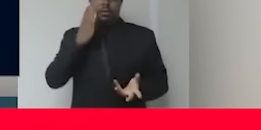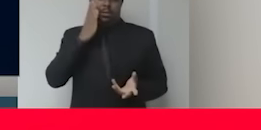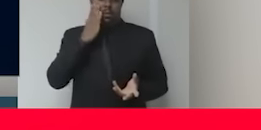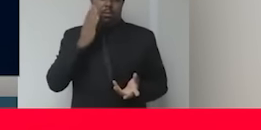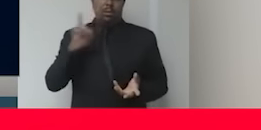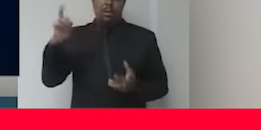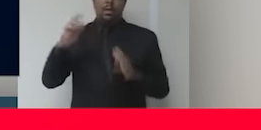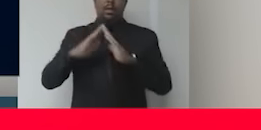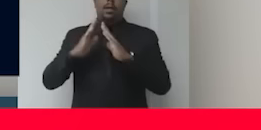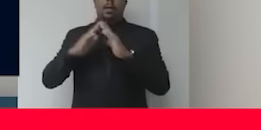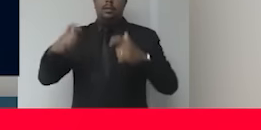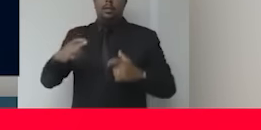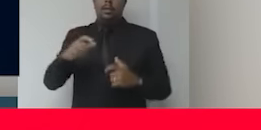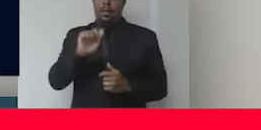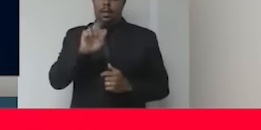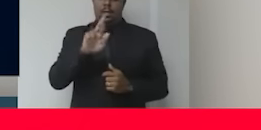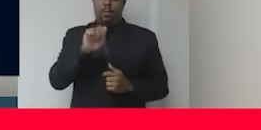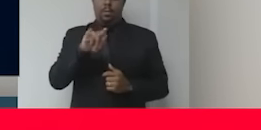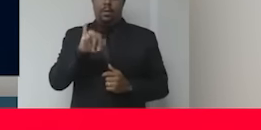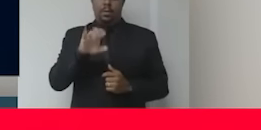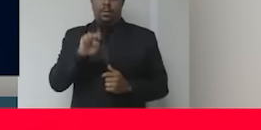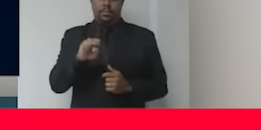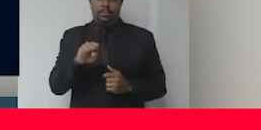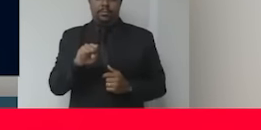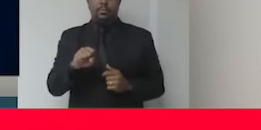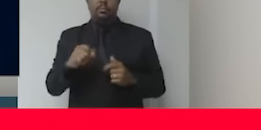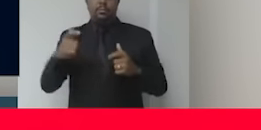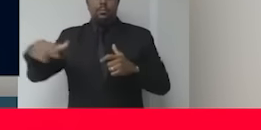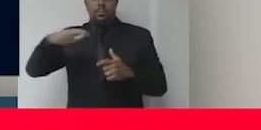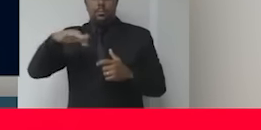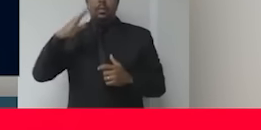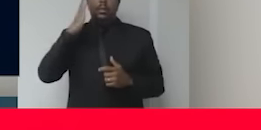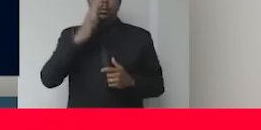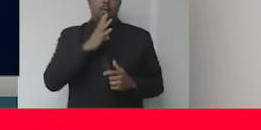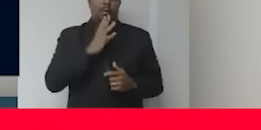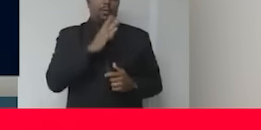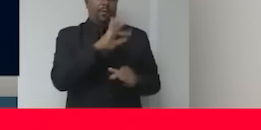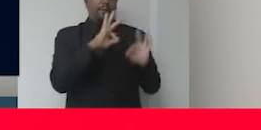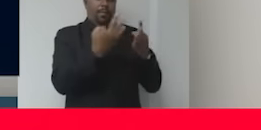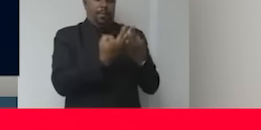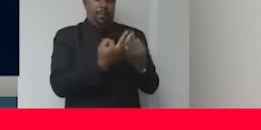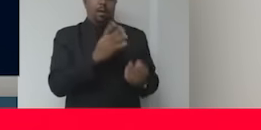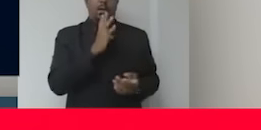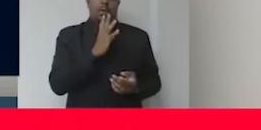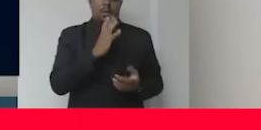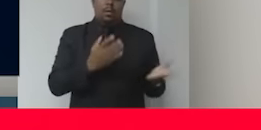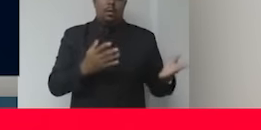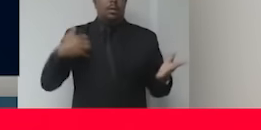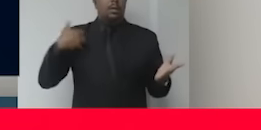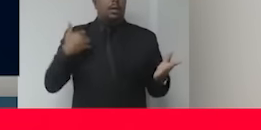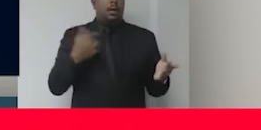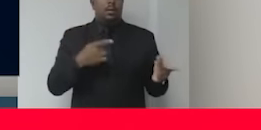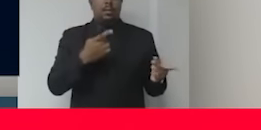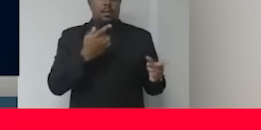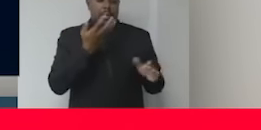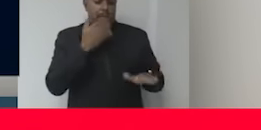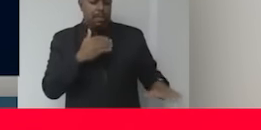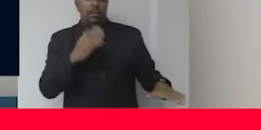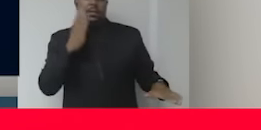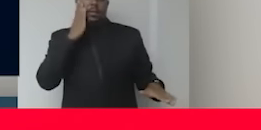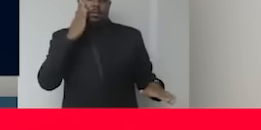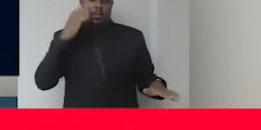habitantes. O réu conhecia familiares da menor, tinha conhecimento da idade da vítima, não apenas porque a buscava na escola,